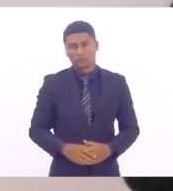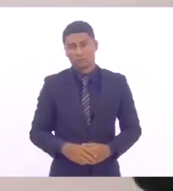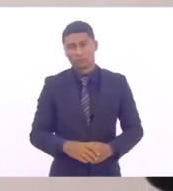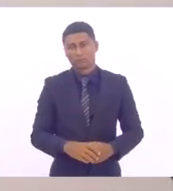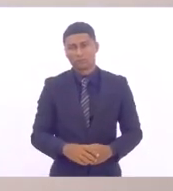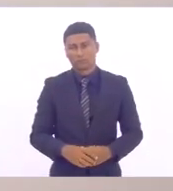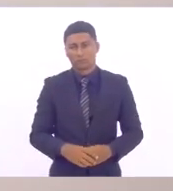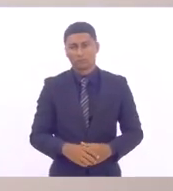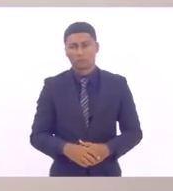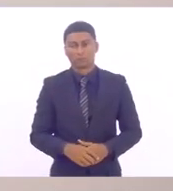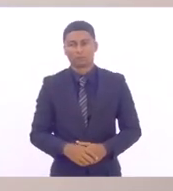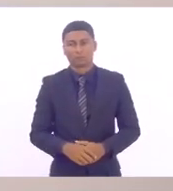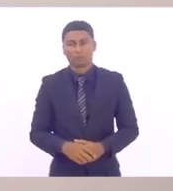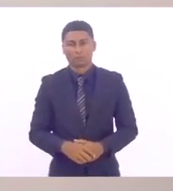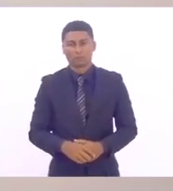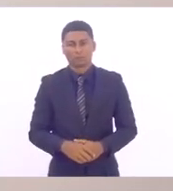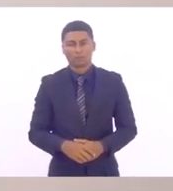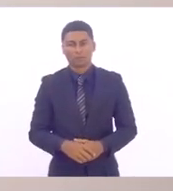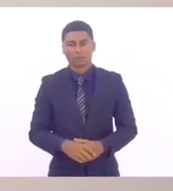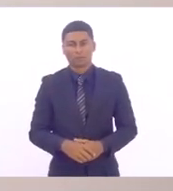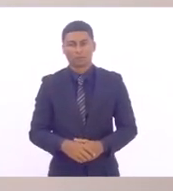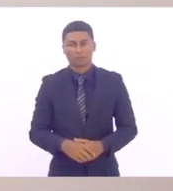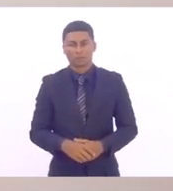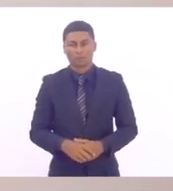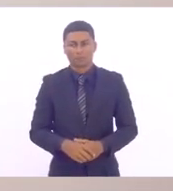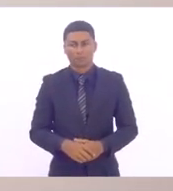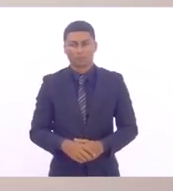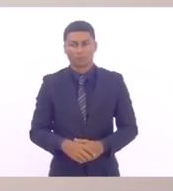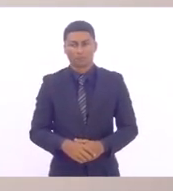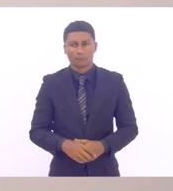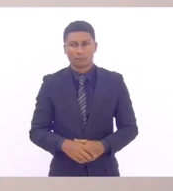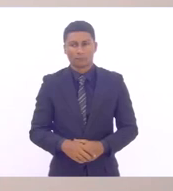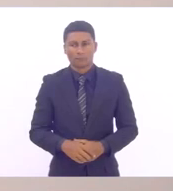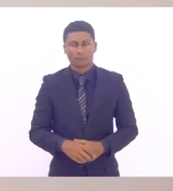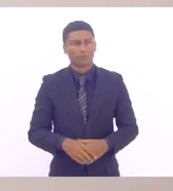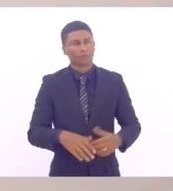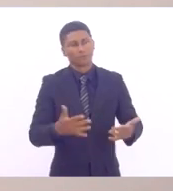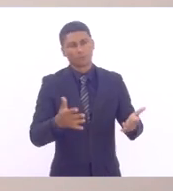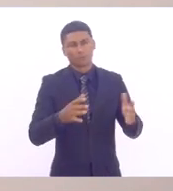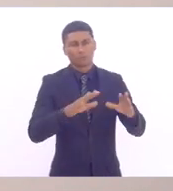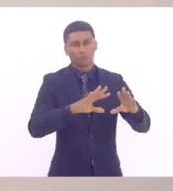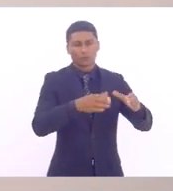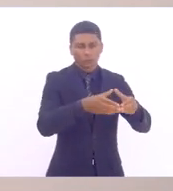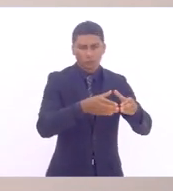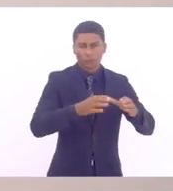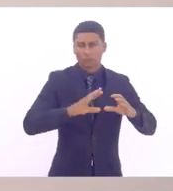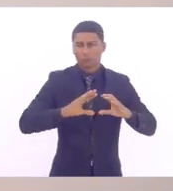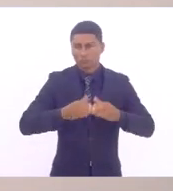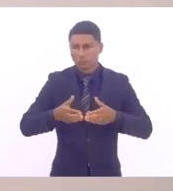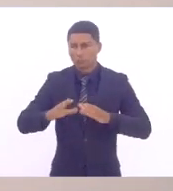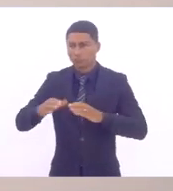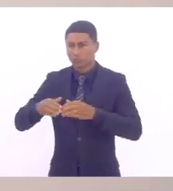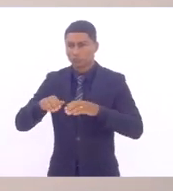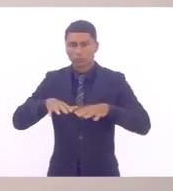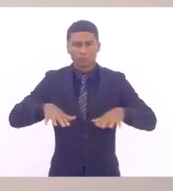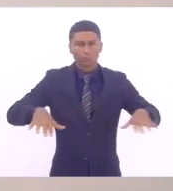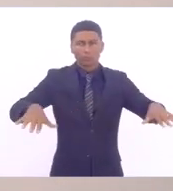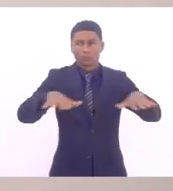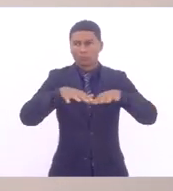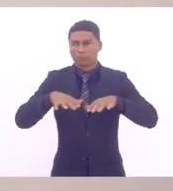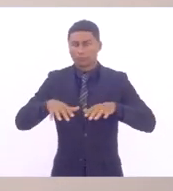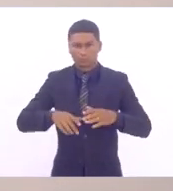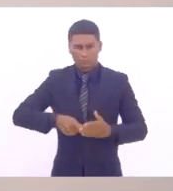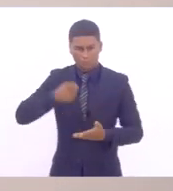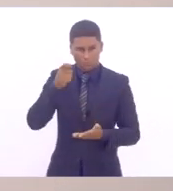eu acho que todas as organizações, privadas ou não, são obrigadas a entregar o